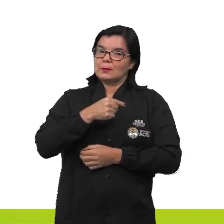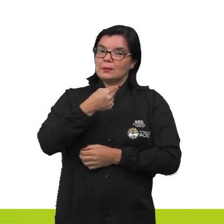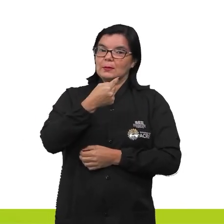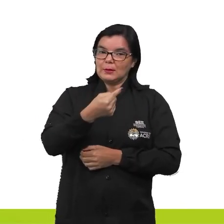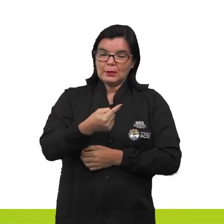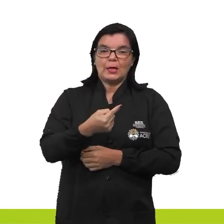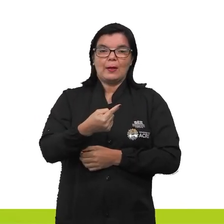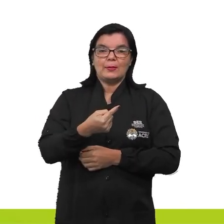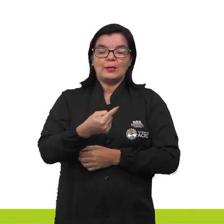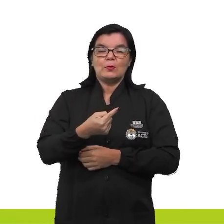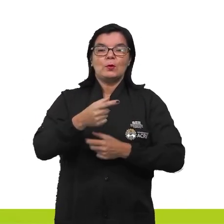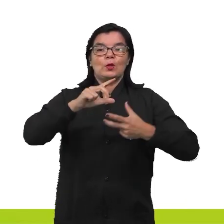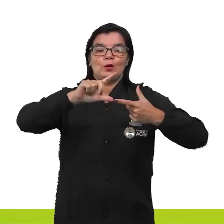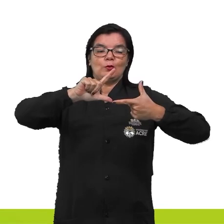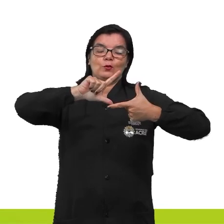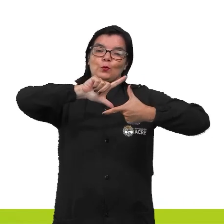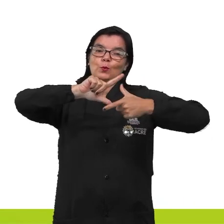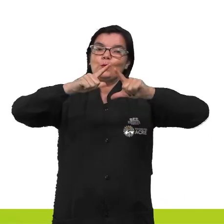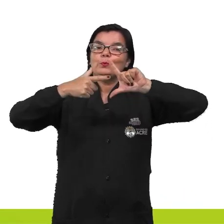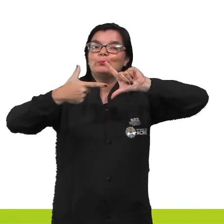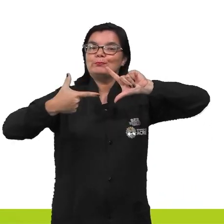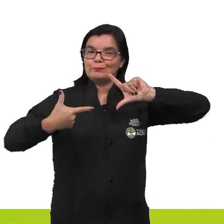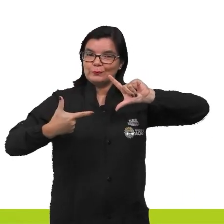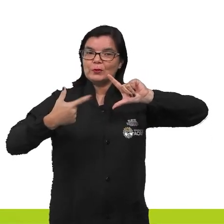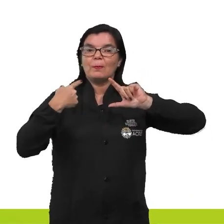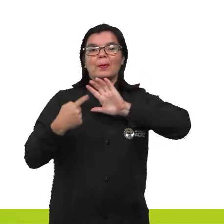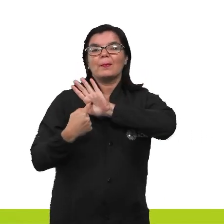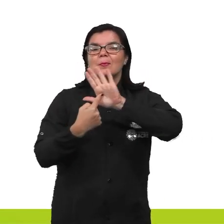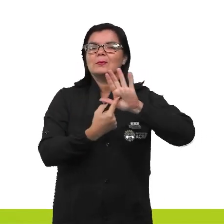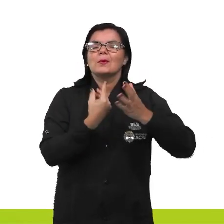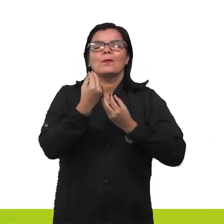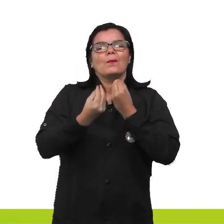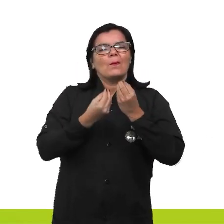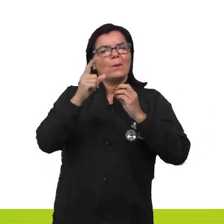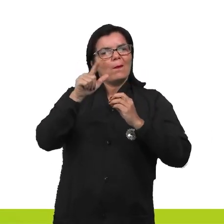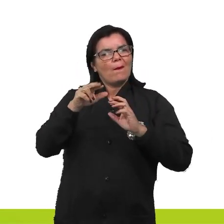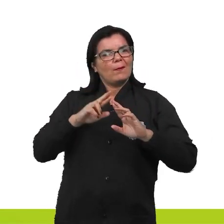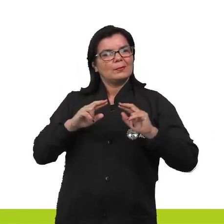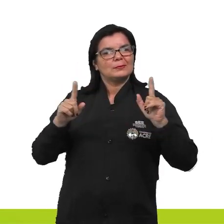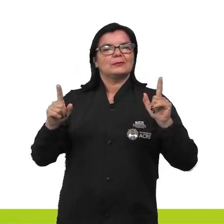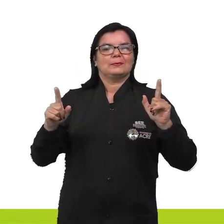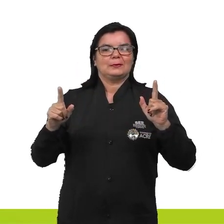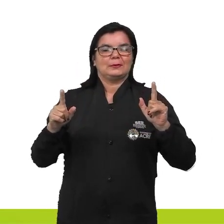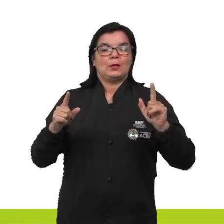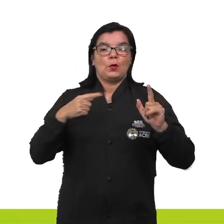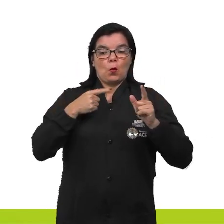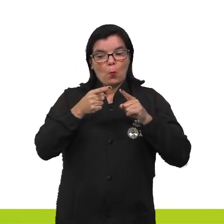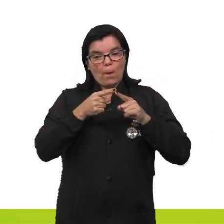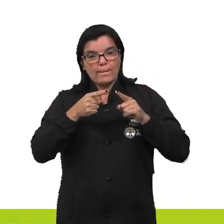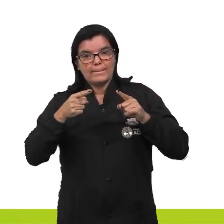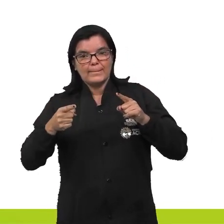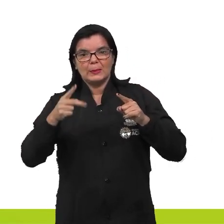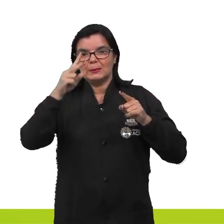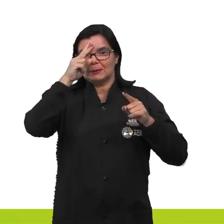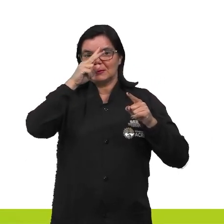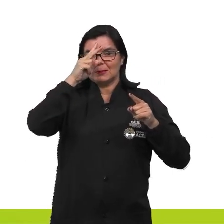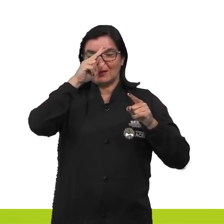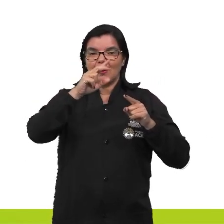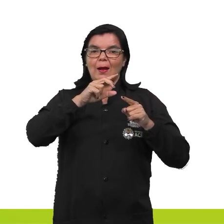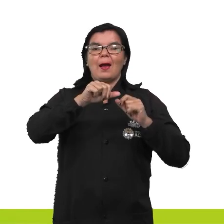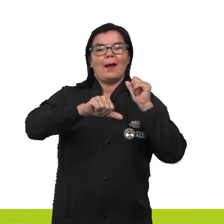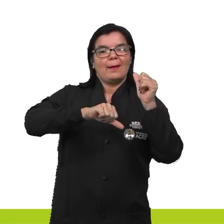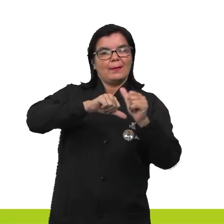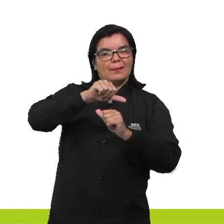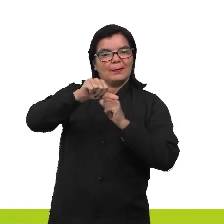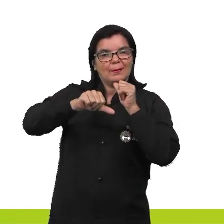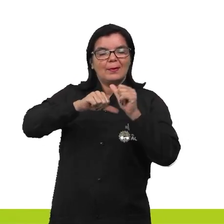do modernismo para mostrar para vocês como é diferente, como o período histórico molda